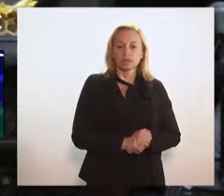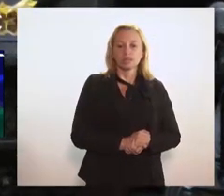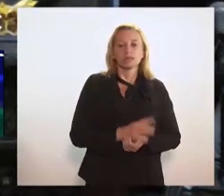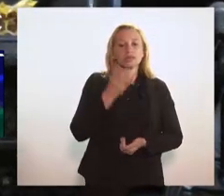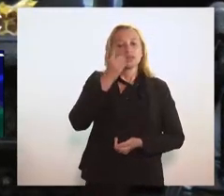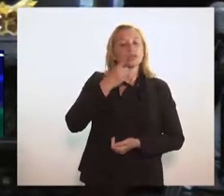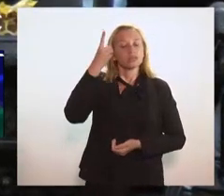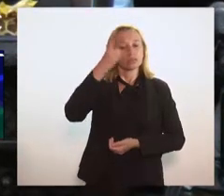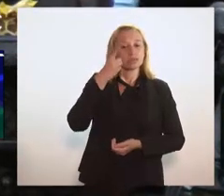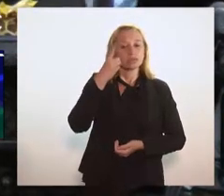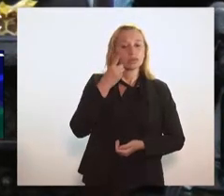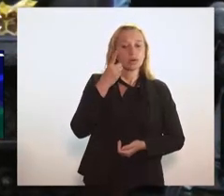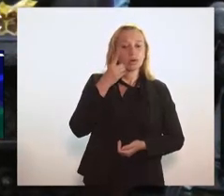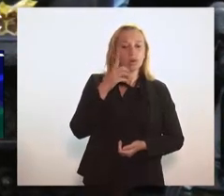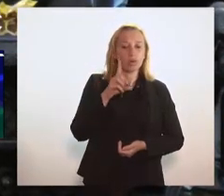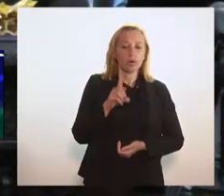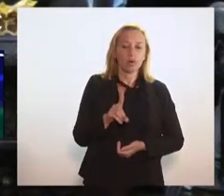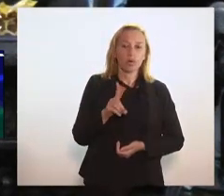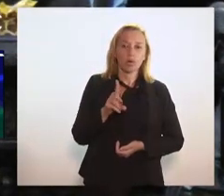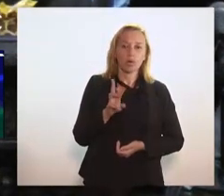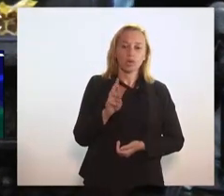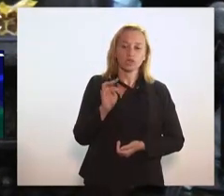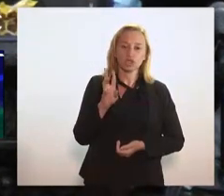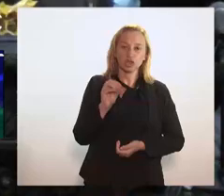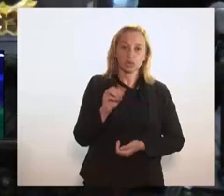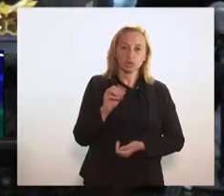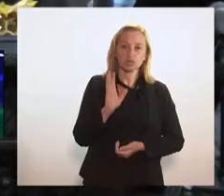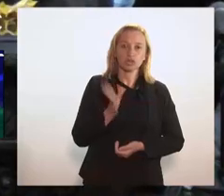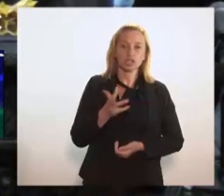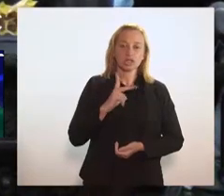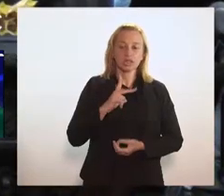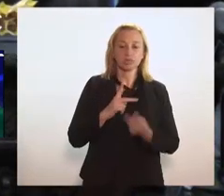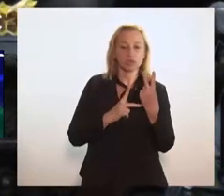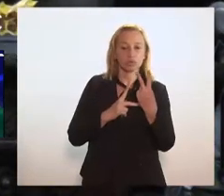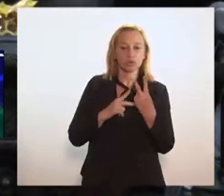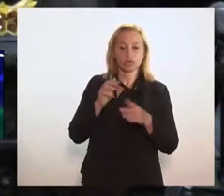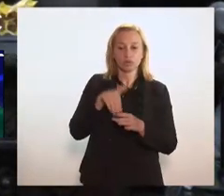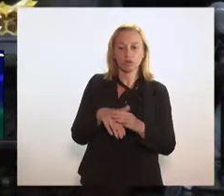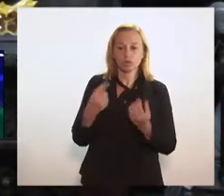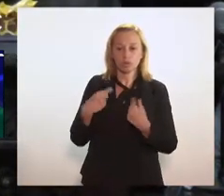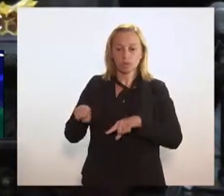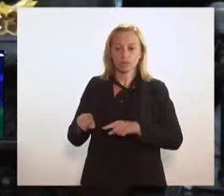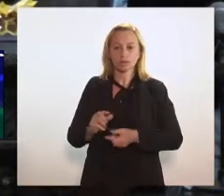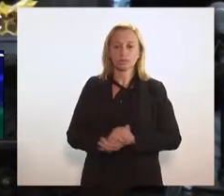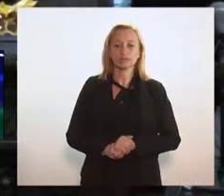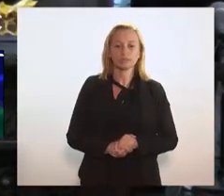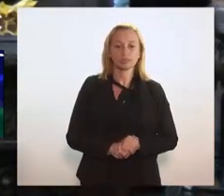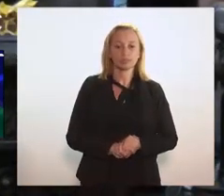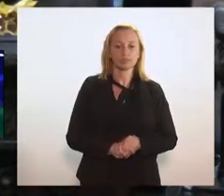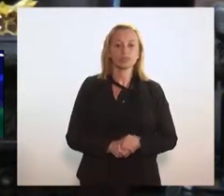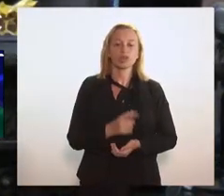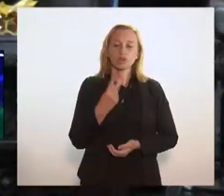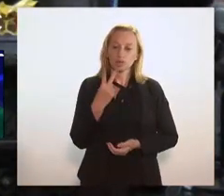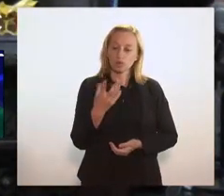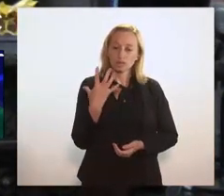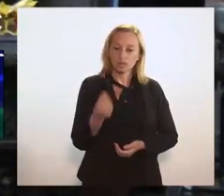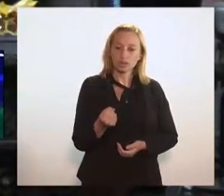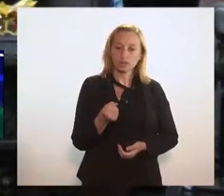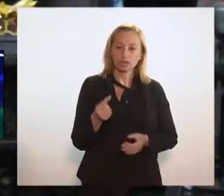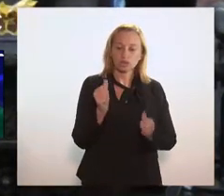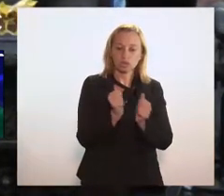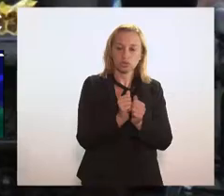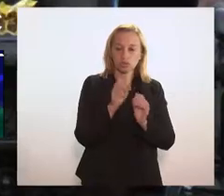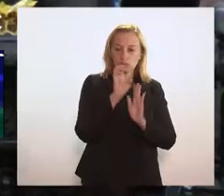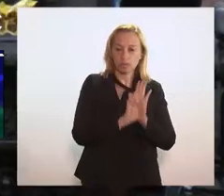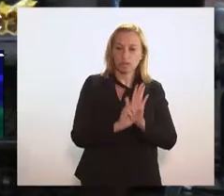Deputado Rodrigo Bacelar, nós temos então dois votos divergentes. Dois favoráveis com emendas. Está